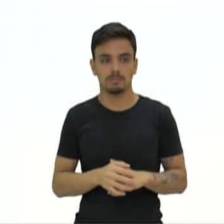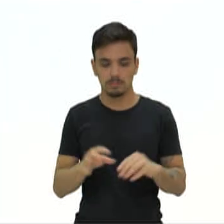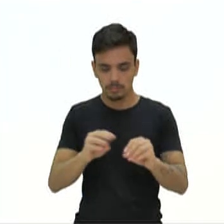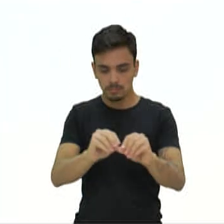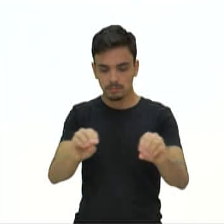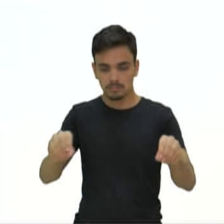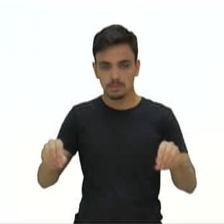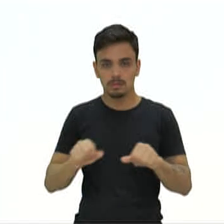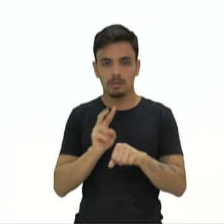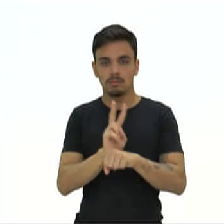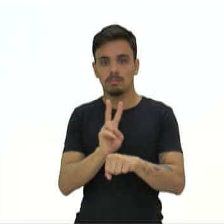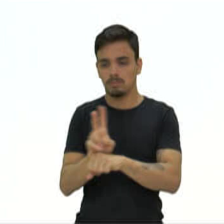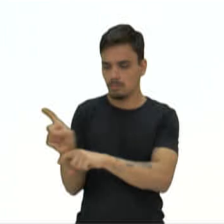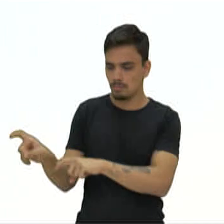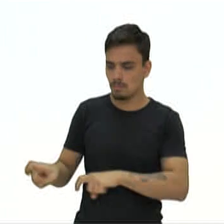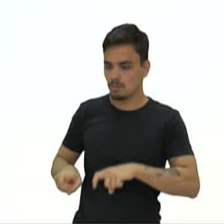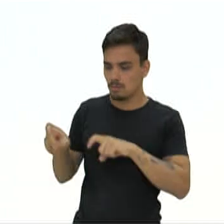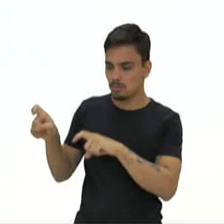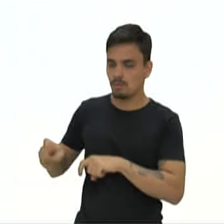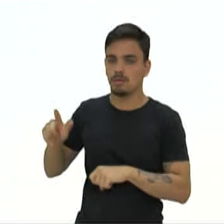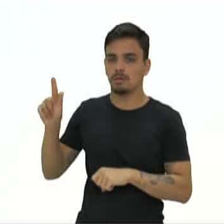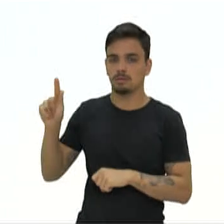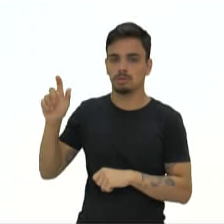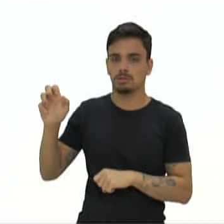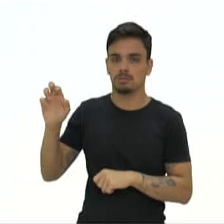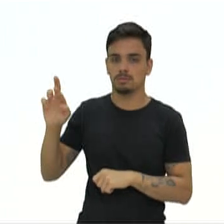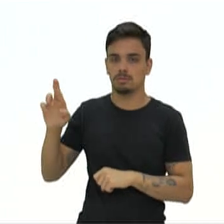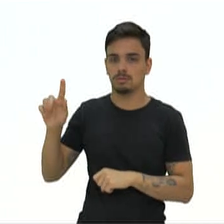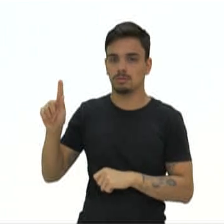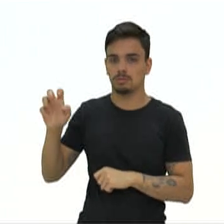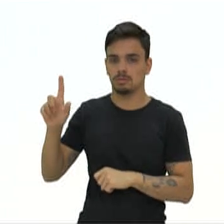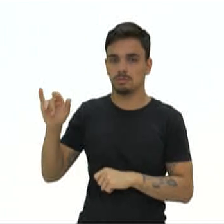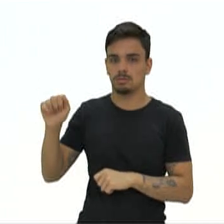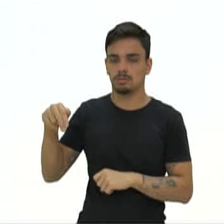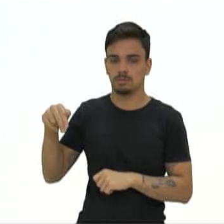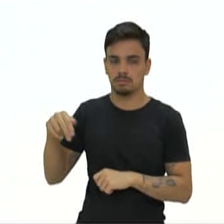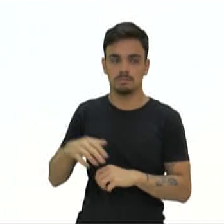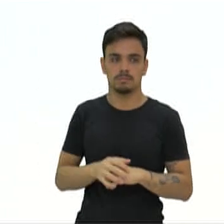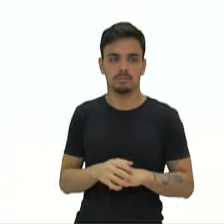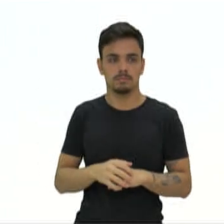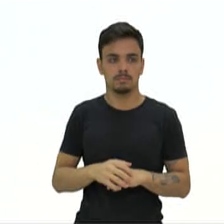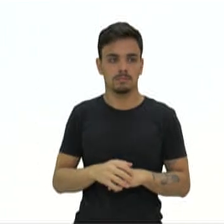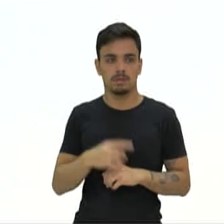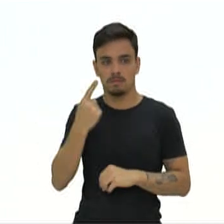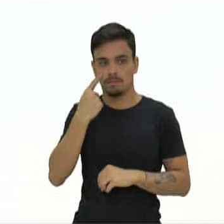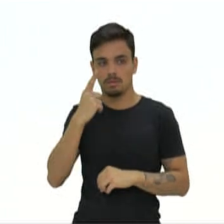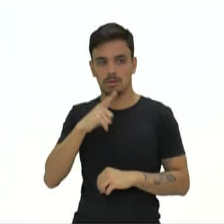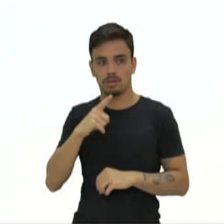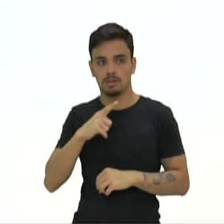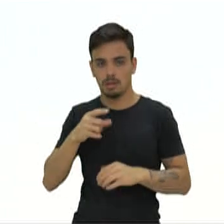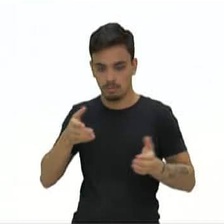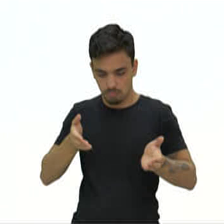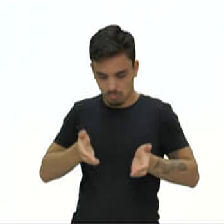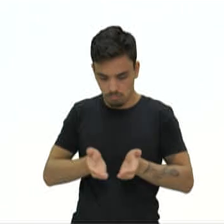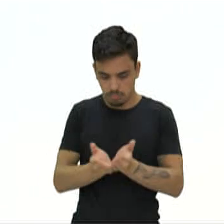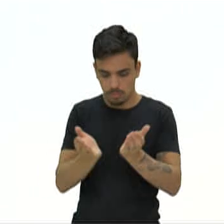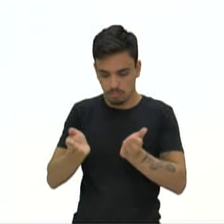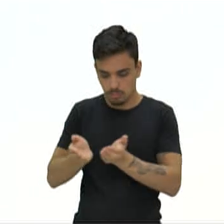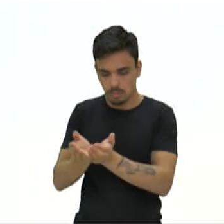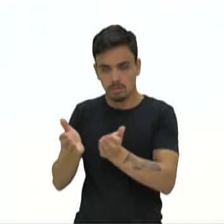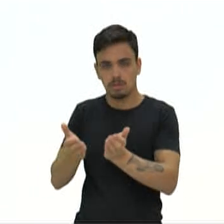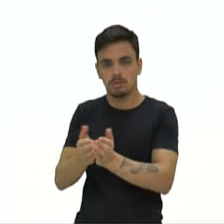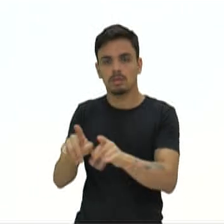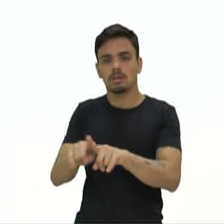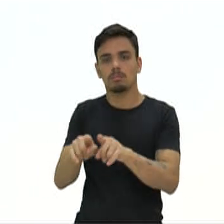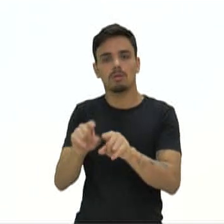cultivo de gergelim de estrutura arenosa. Veja que ele tem covas e também essas covas